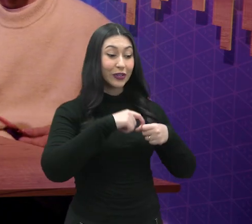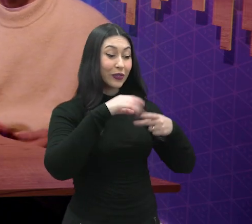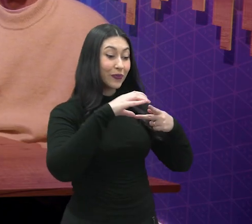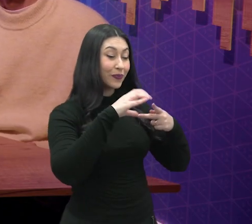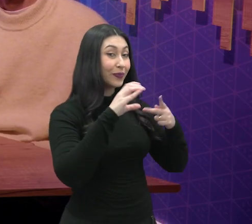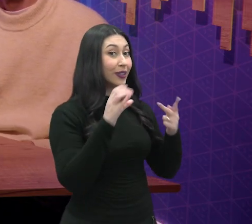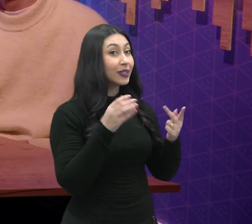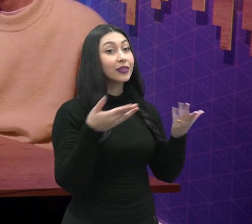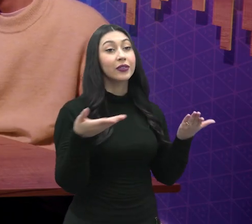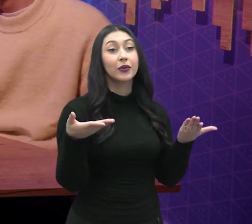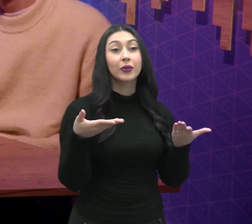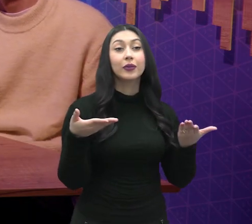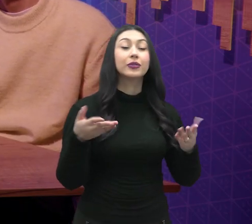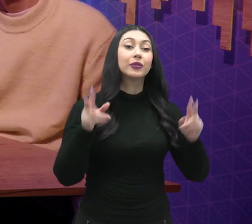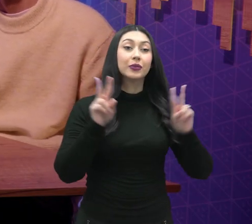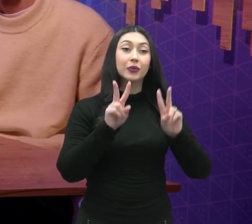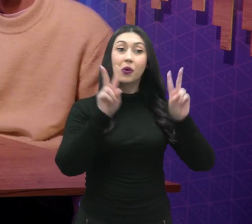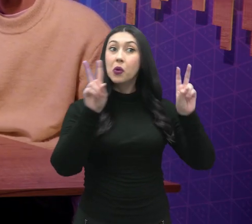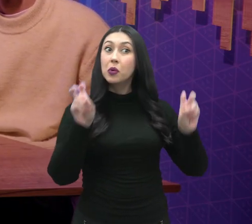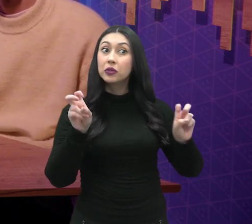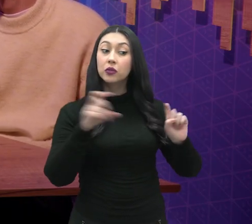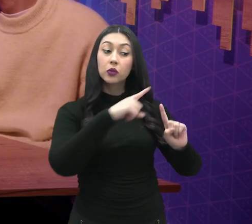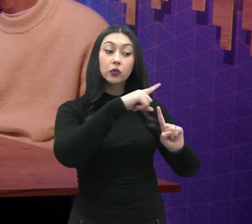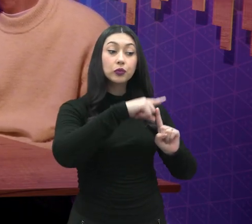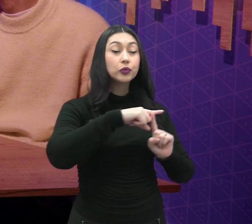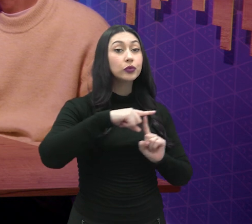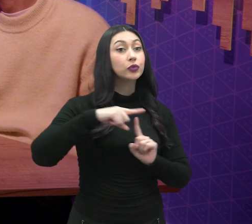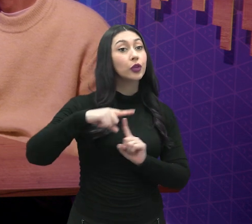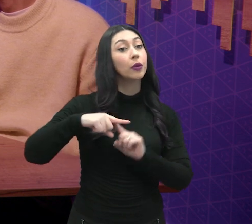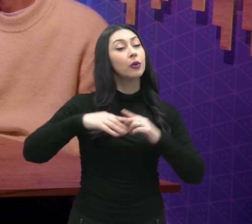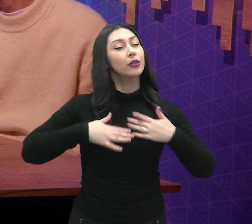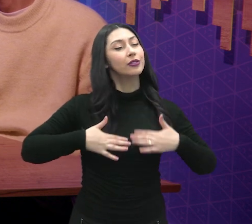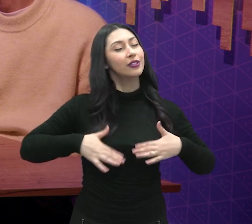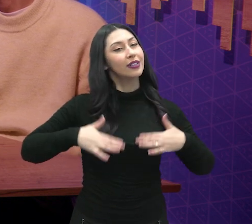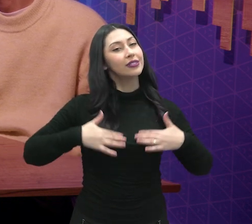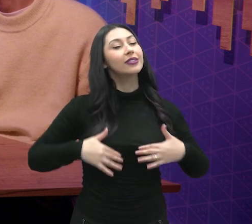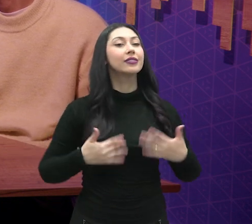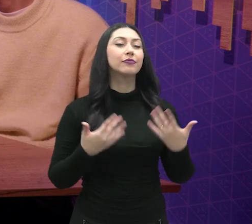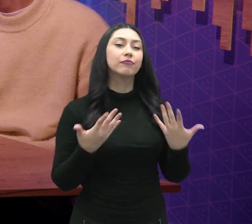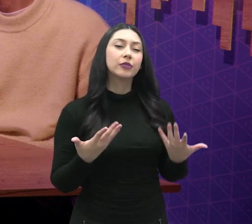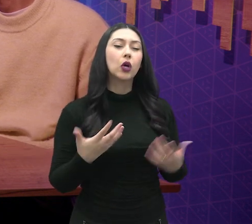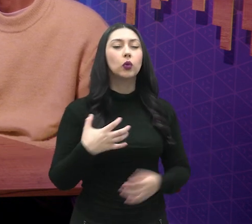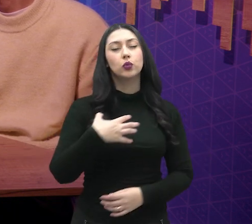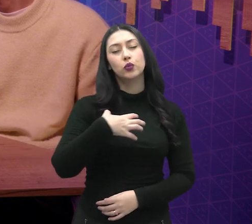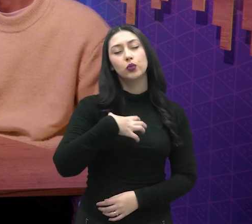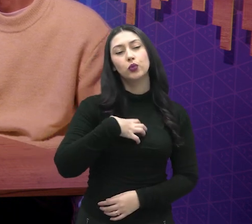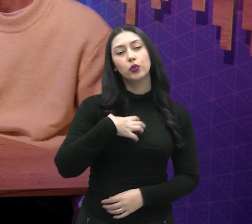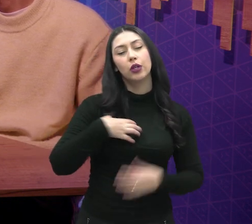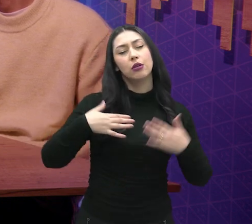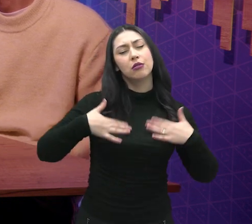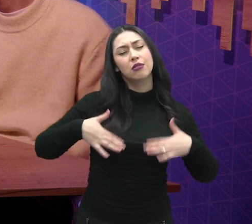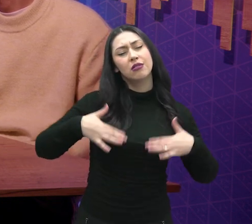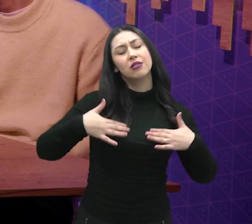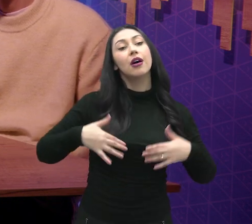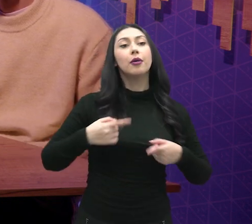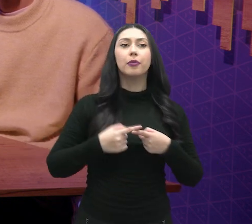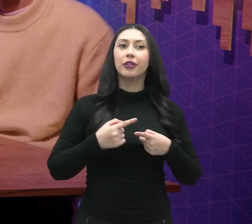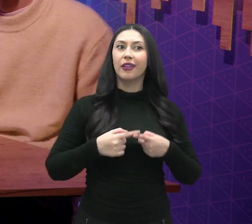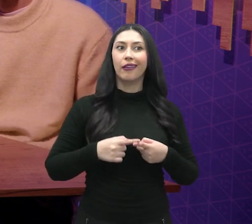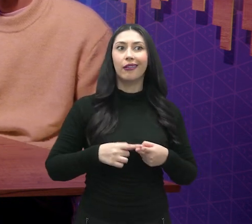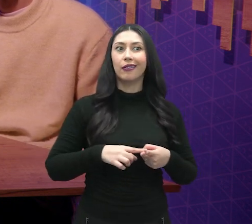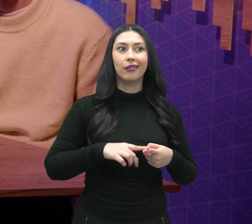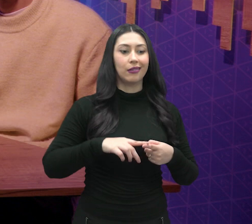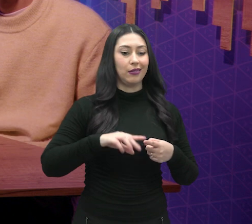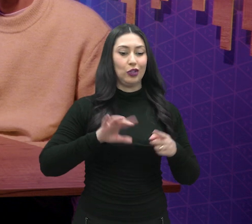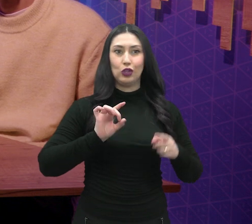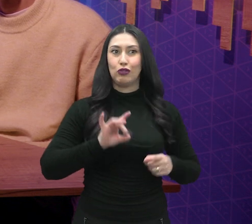E aí, galera, a gente tá de volta com Pode Ser. Hoje a gente tá falando sobre tipos de descanso, então formas, né, pra você descansar,